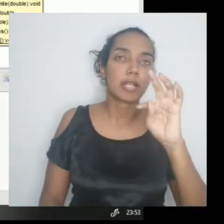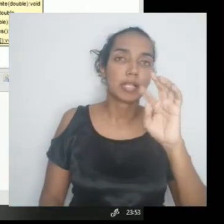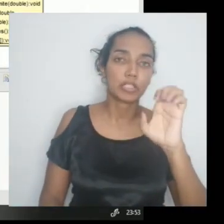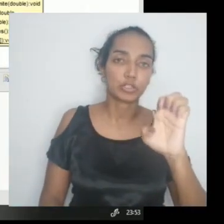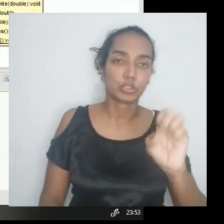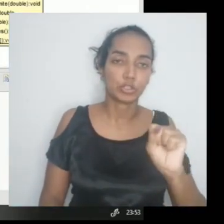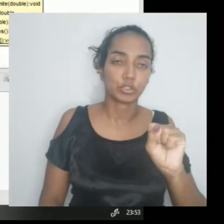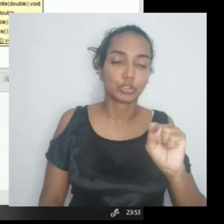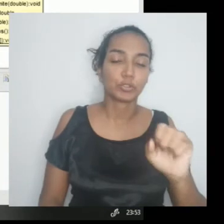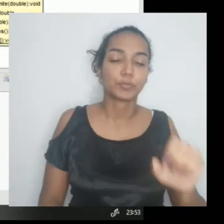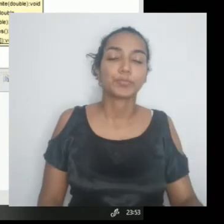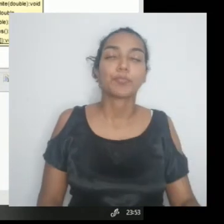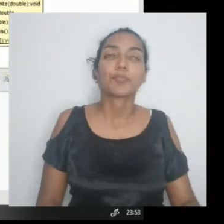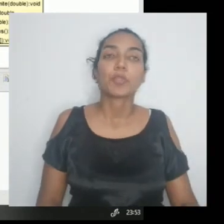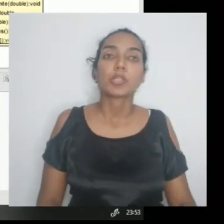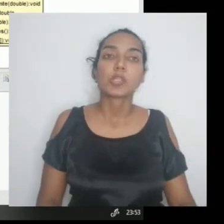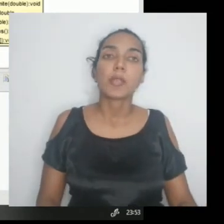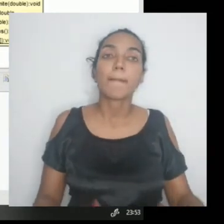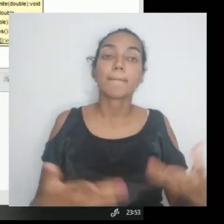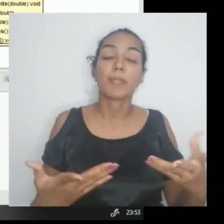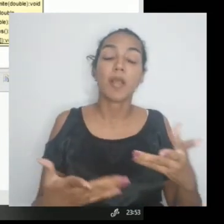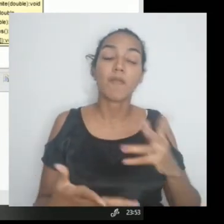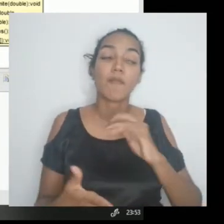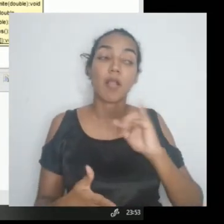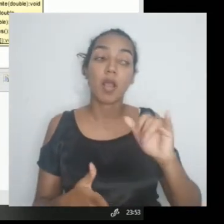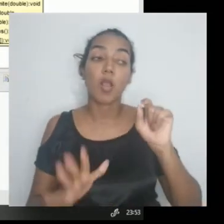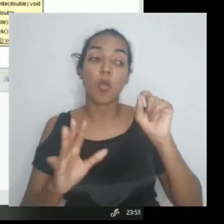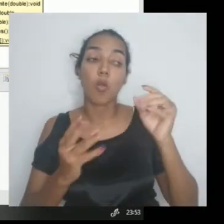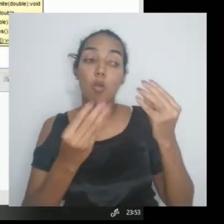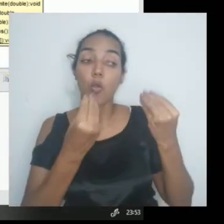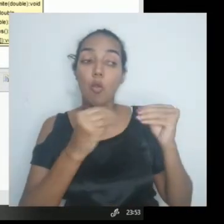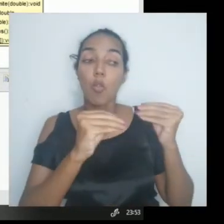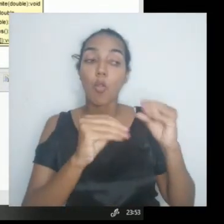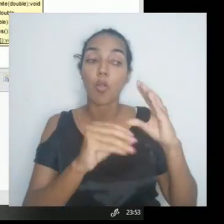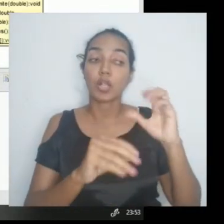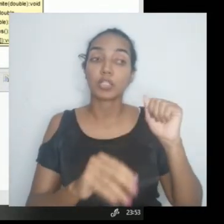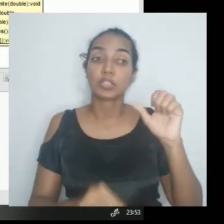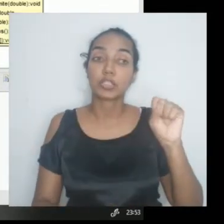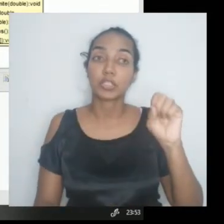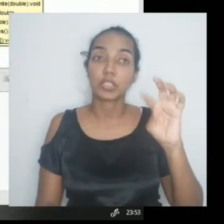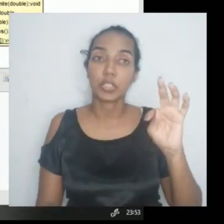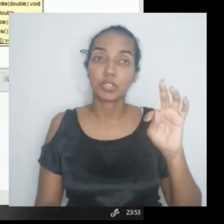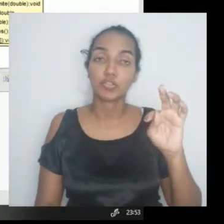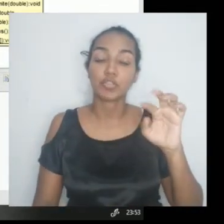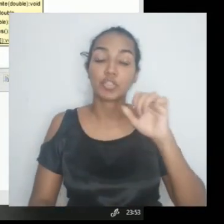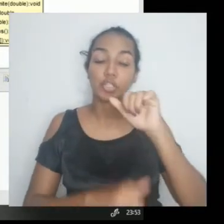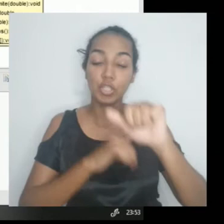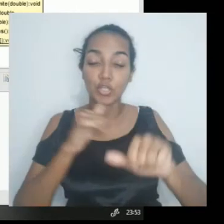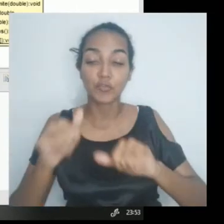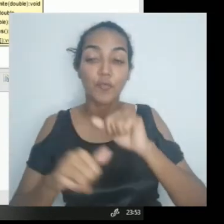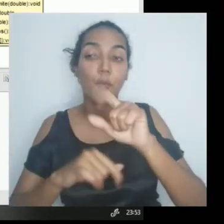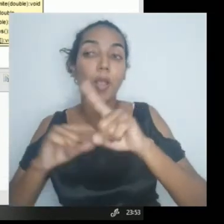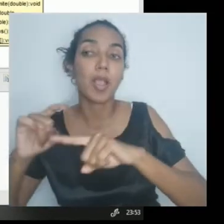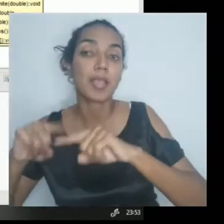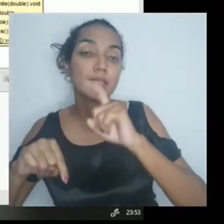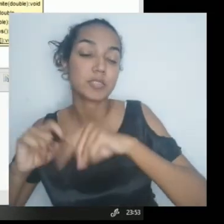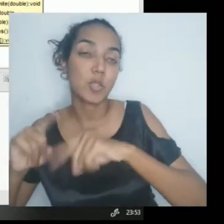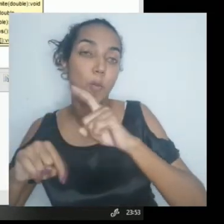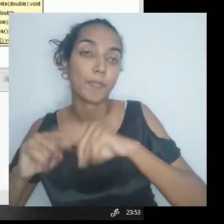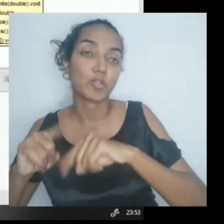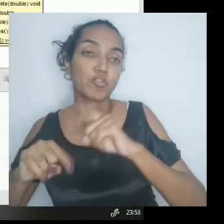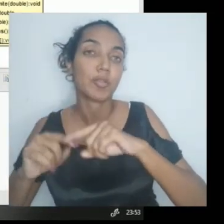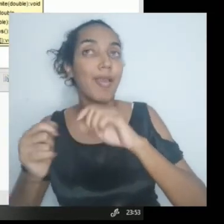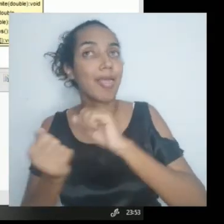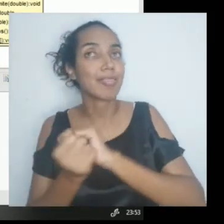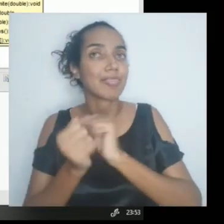esse objeto em uma conta especial, adapta esse objeto, melhor dizendo, em uma conta especial e aí sim invoca o